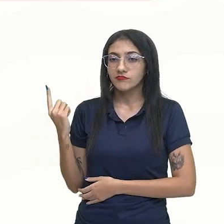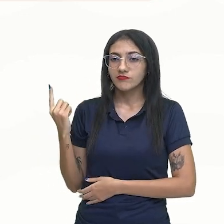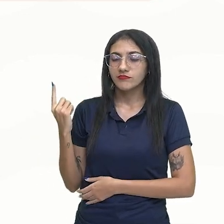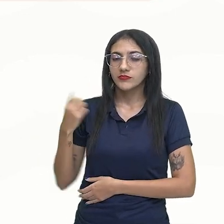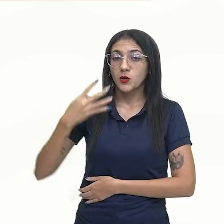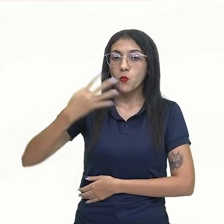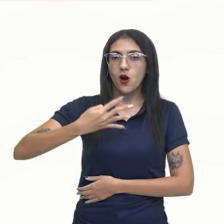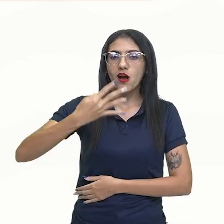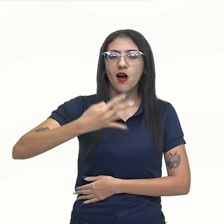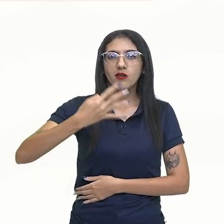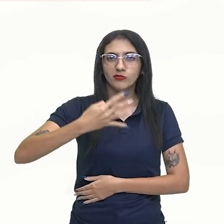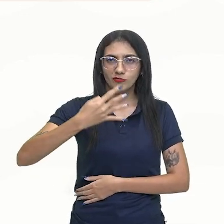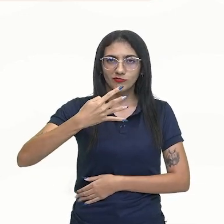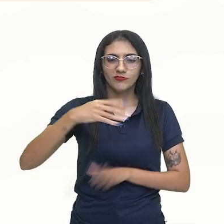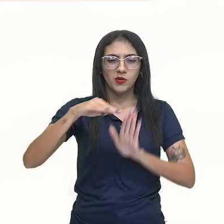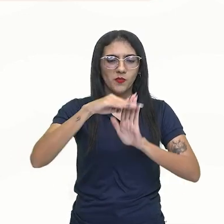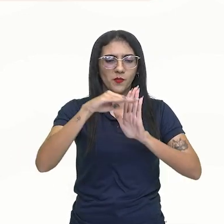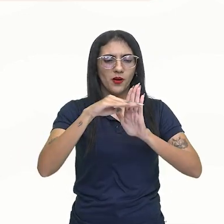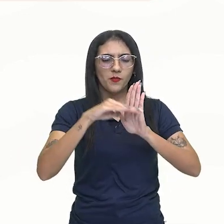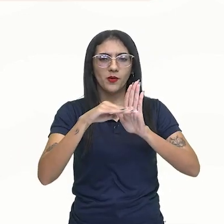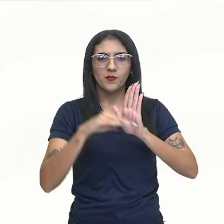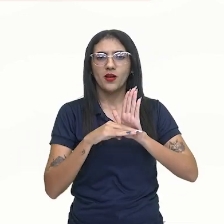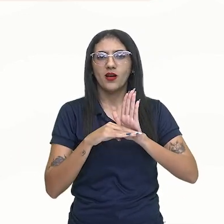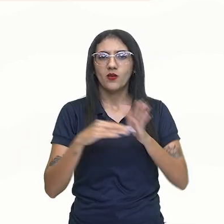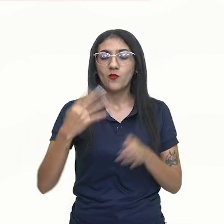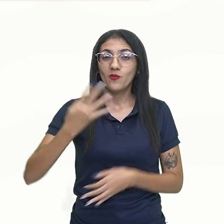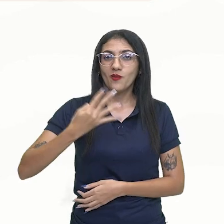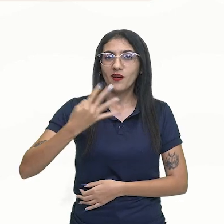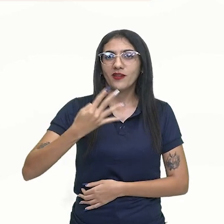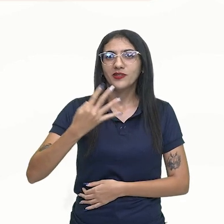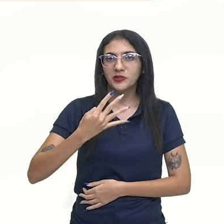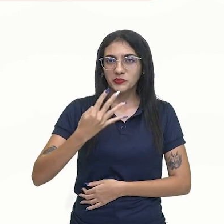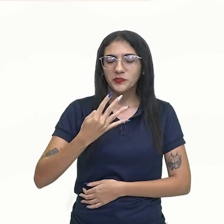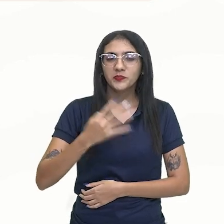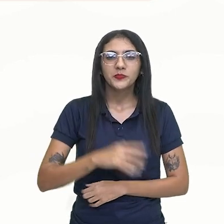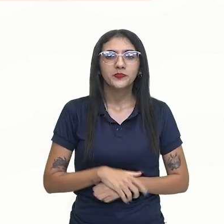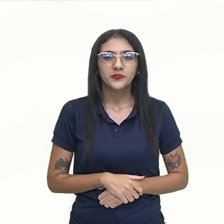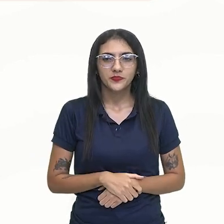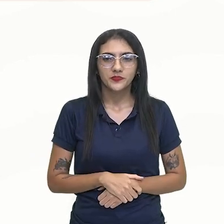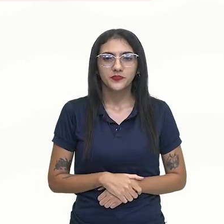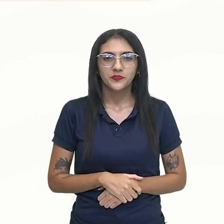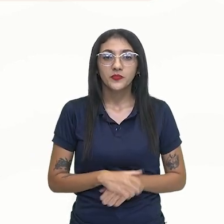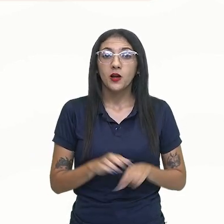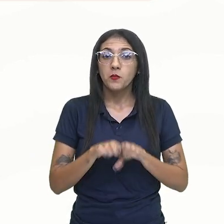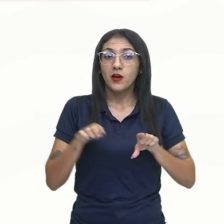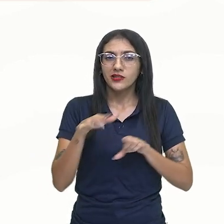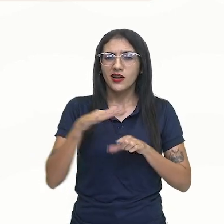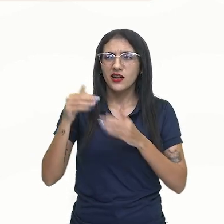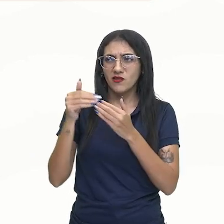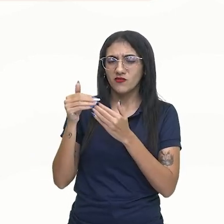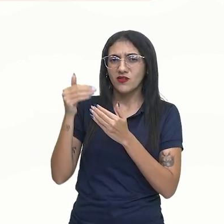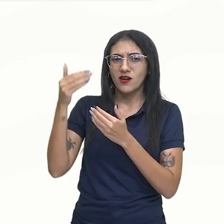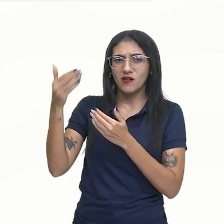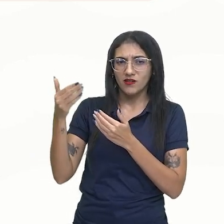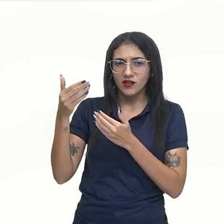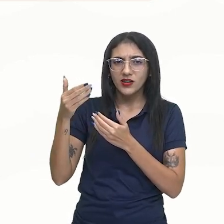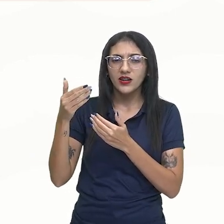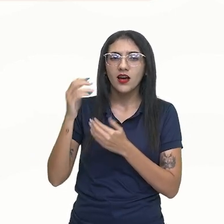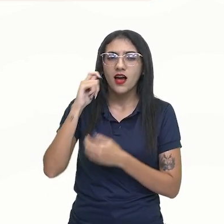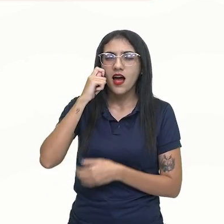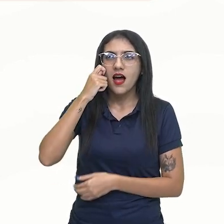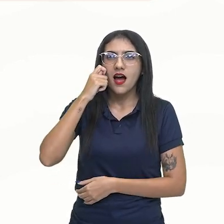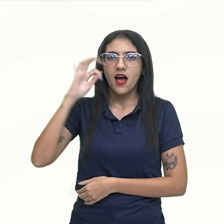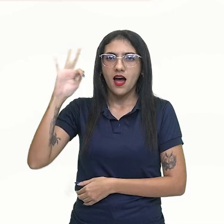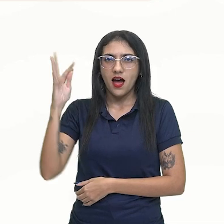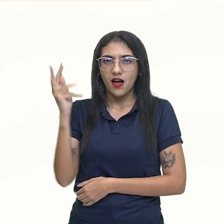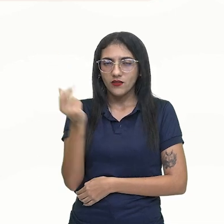né, dentre a quantidade de pessoas vivendo. Mas, basicamente, o continente asiático e a África ainda são